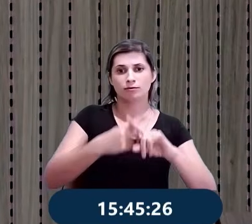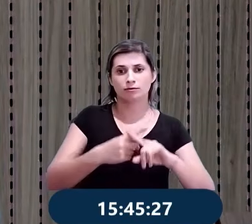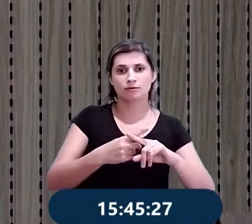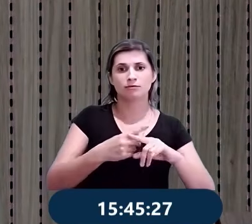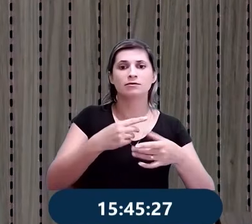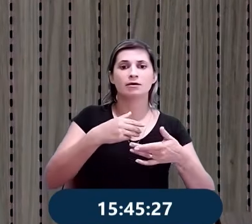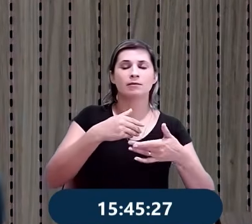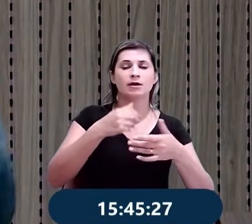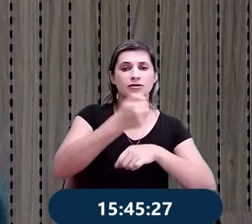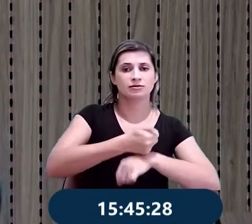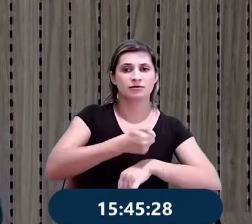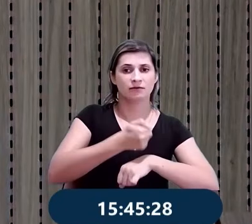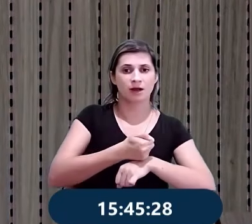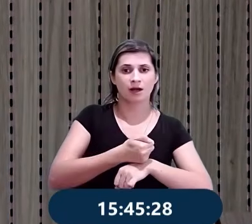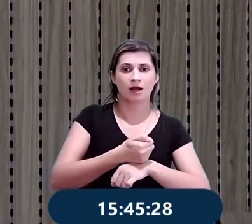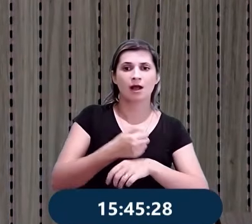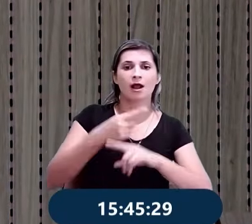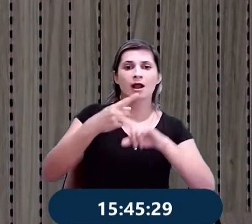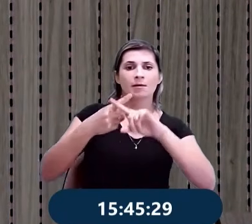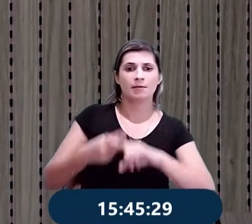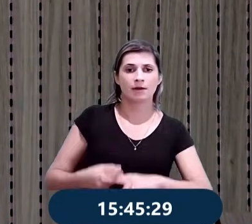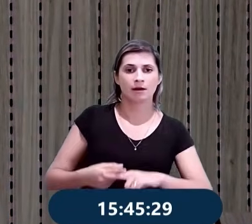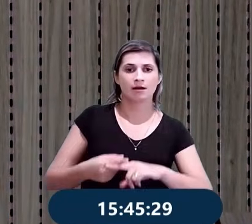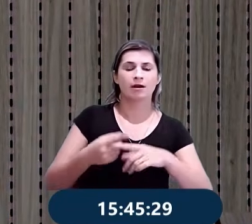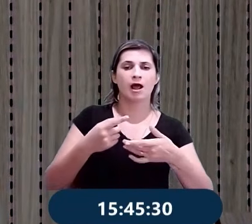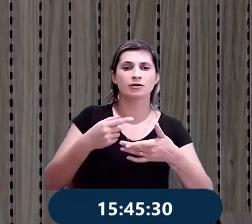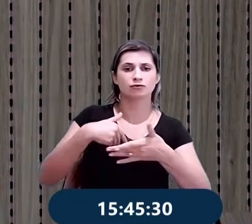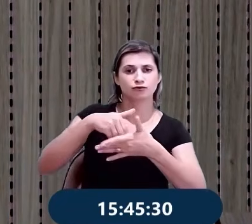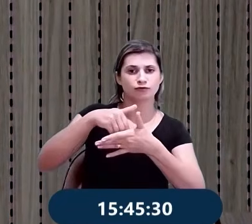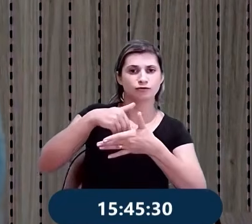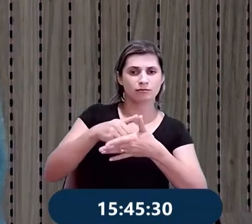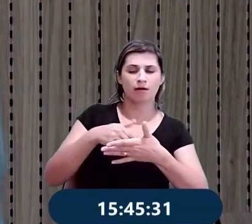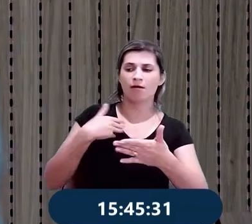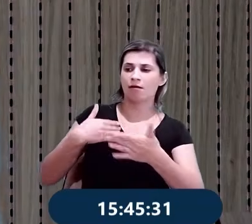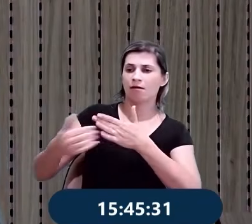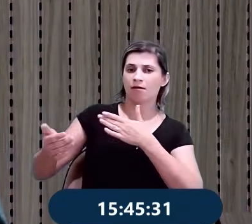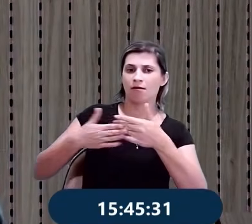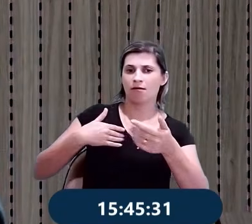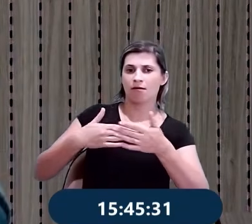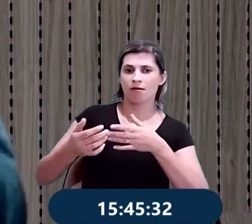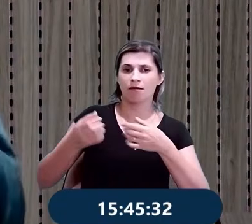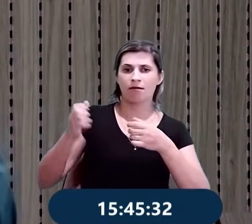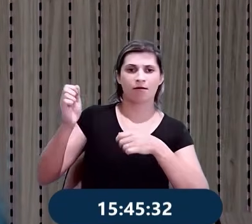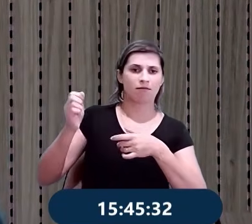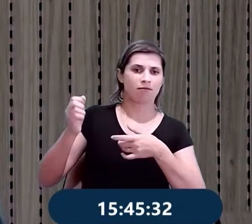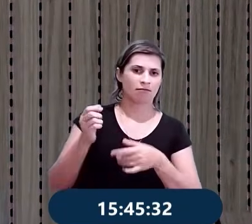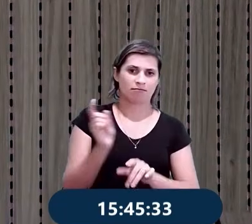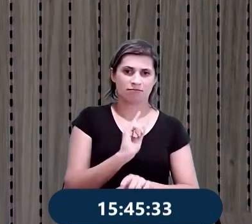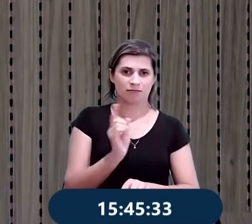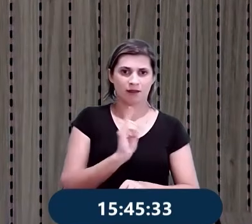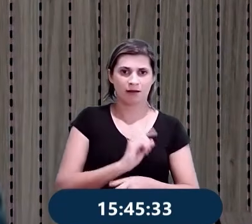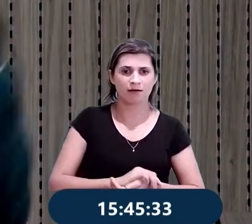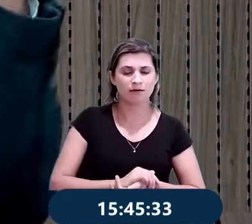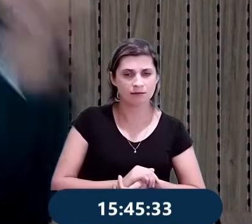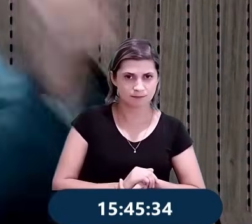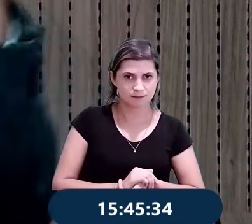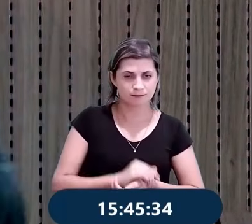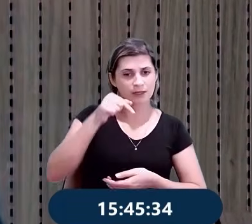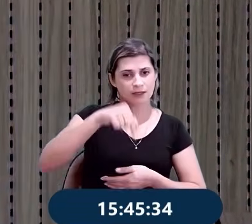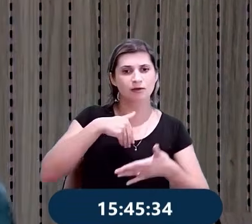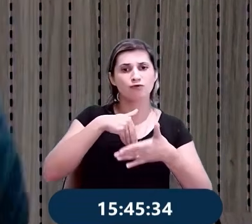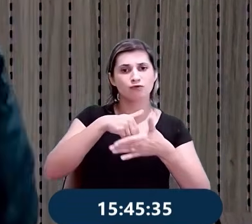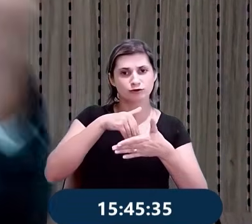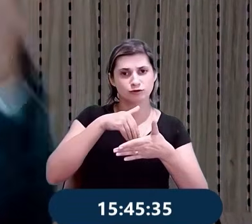varziano de forma amador. Amador. O futebol varziano, as equipes se organizam,